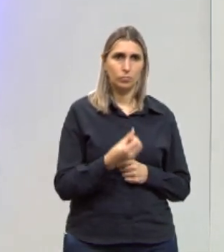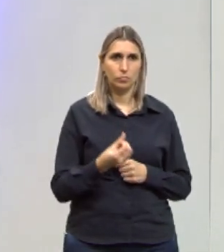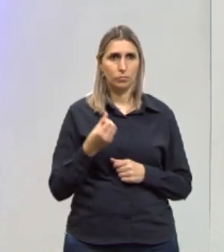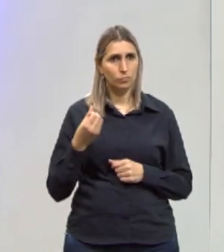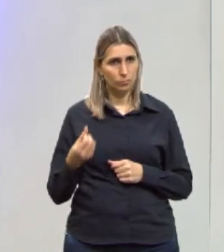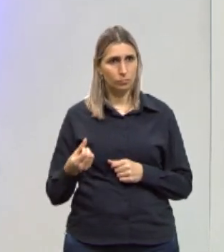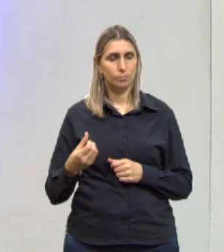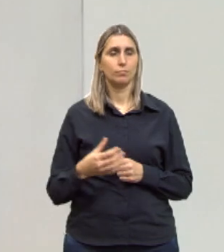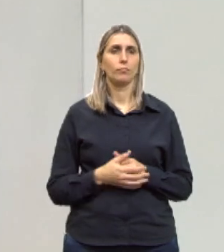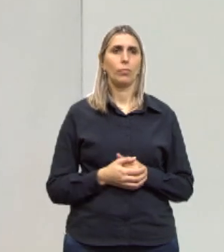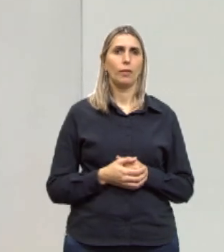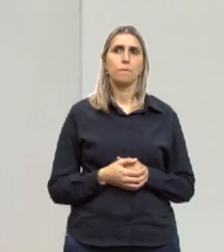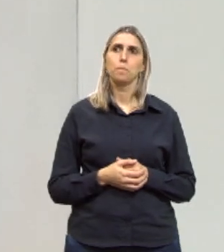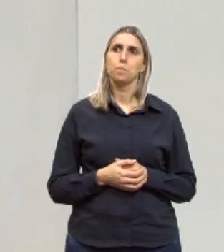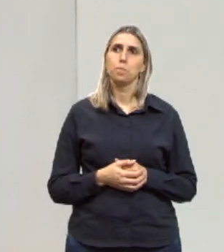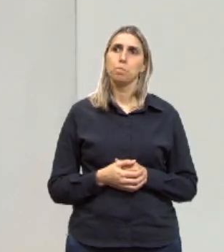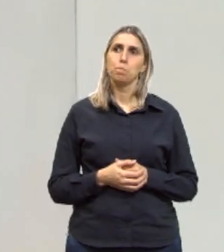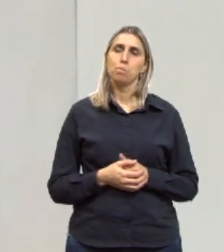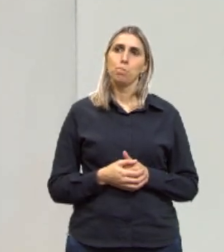166.